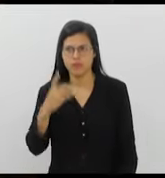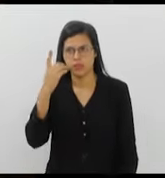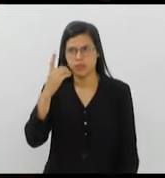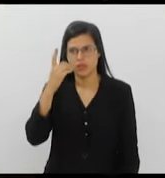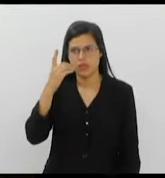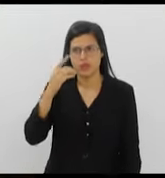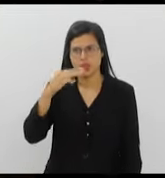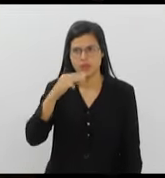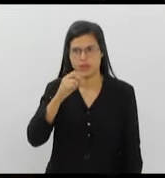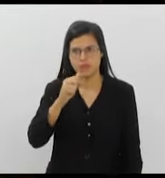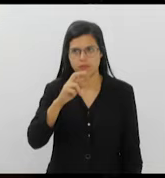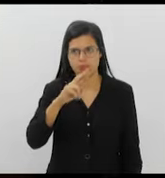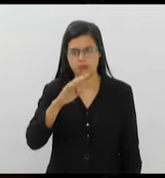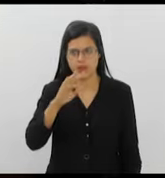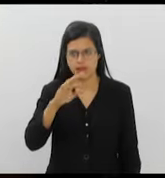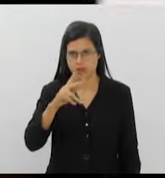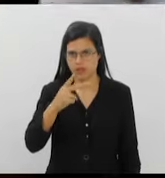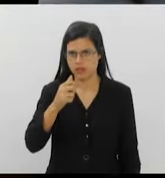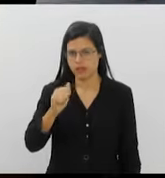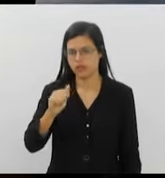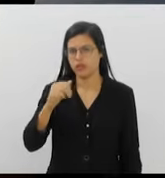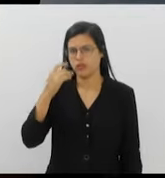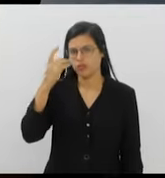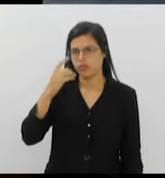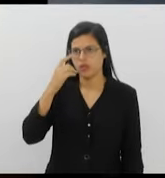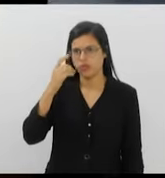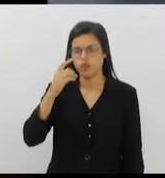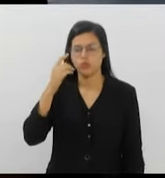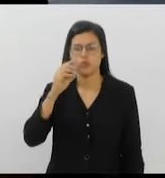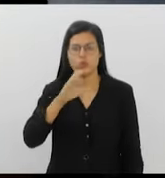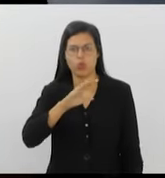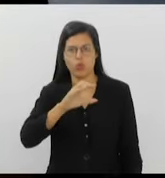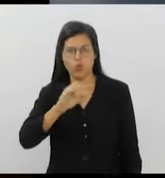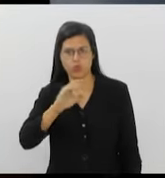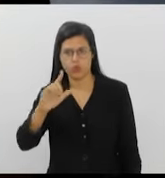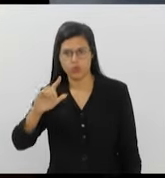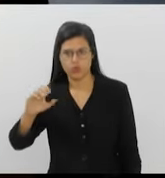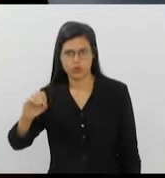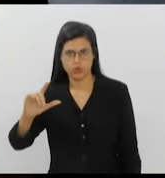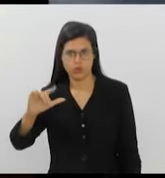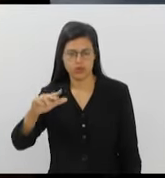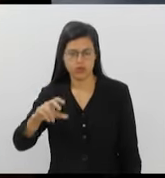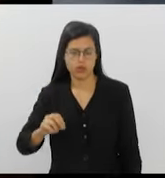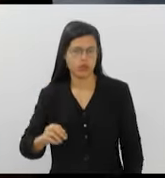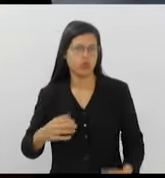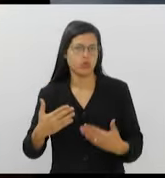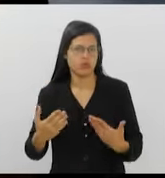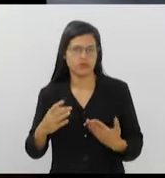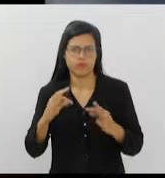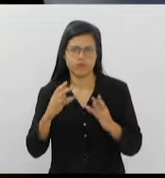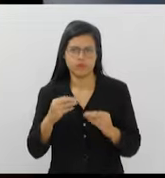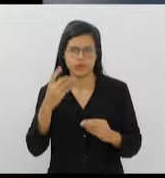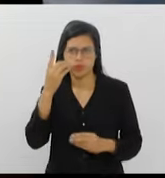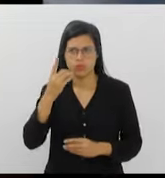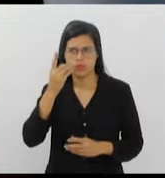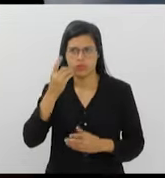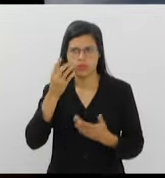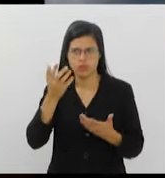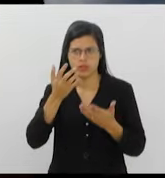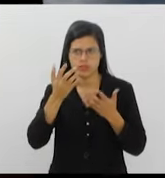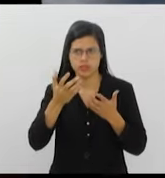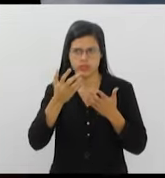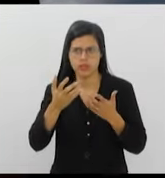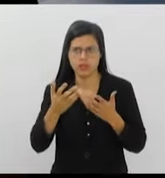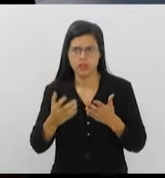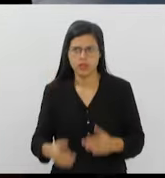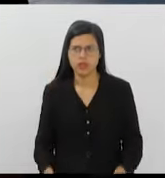Rocha, deputado Vinícius Cozolino, enfim, todos os deputados que assim o desejarem, mas que fiz